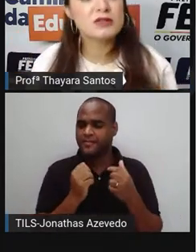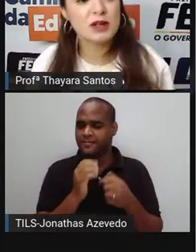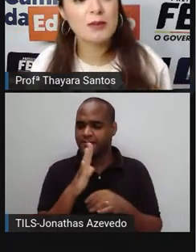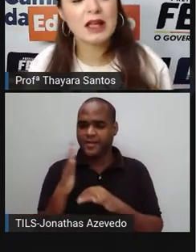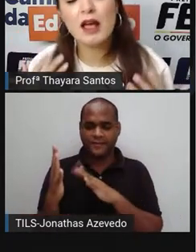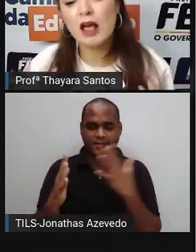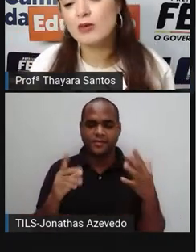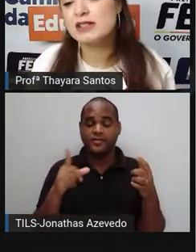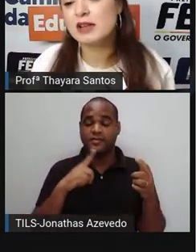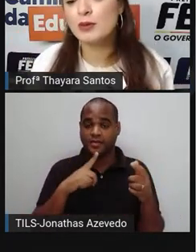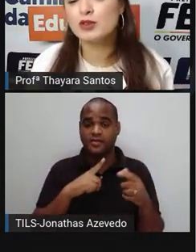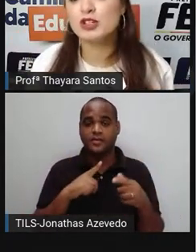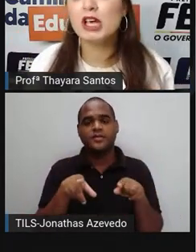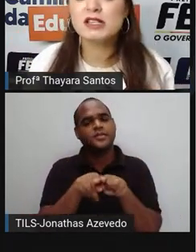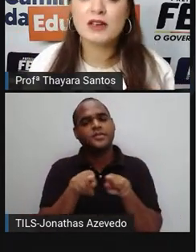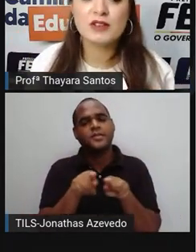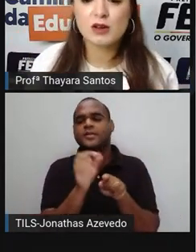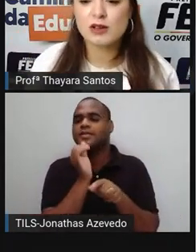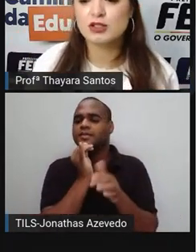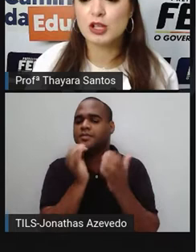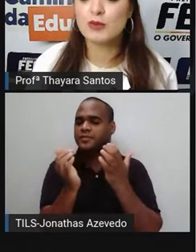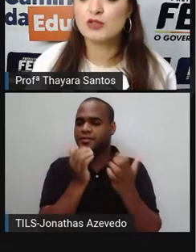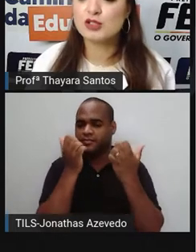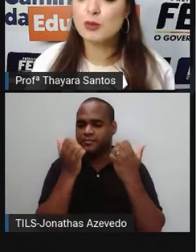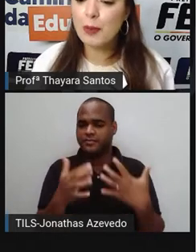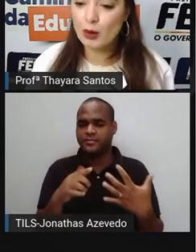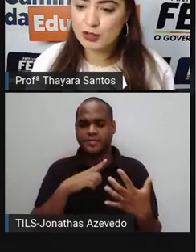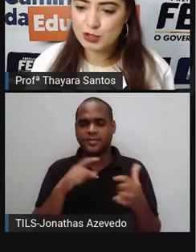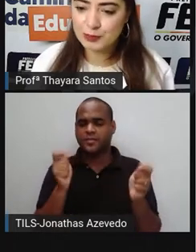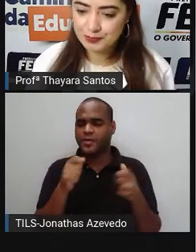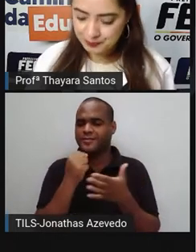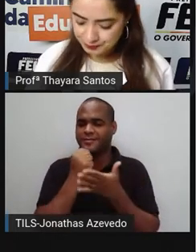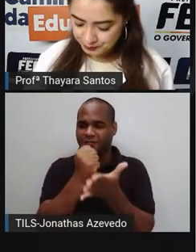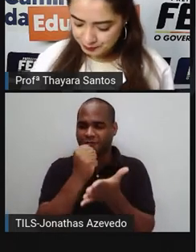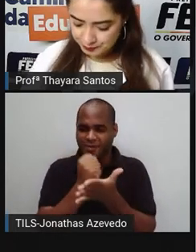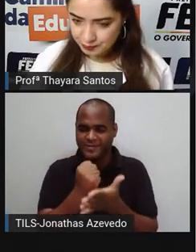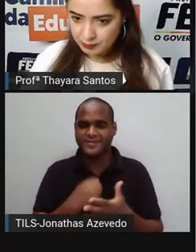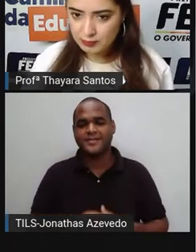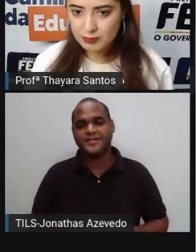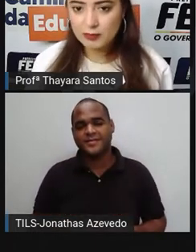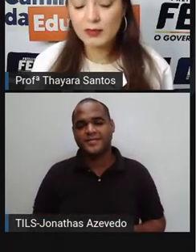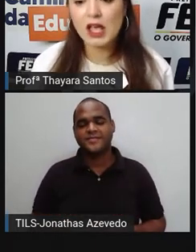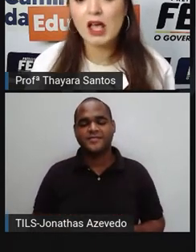Então esse também é um exemplo de serviço ecossistêmico de suporte